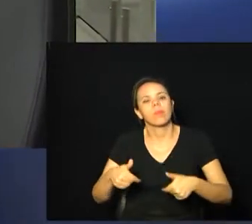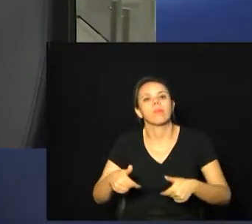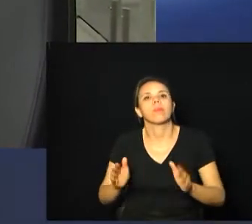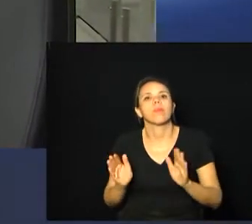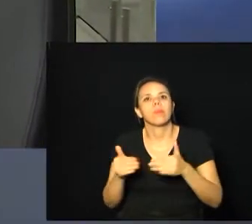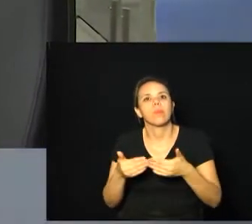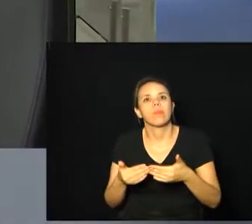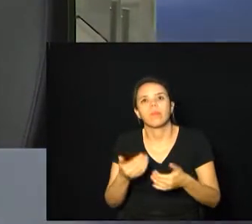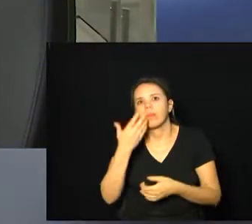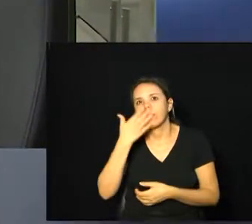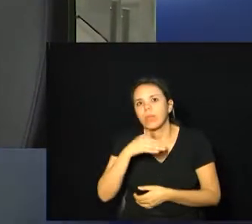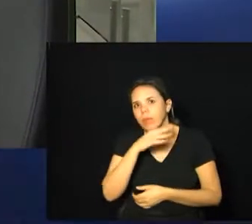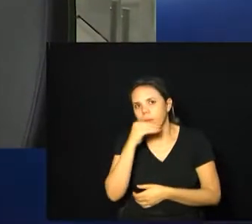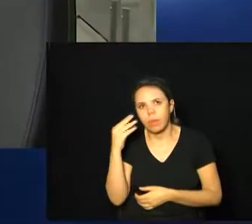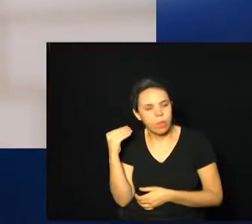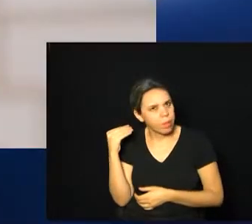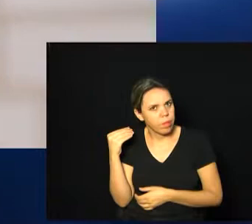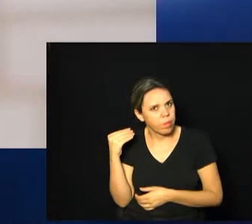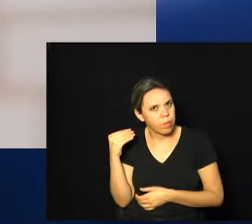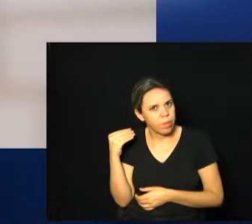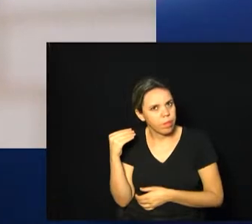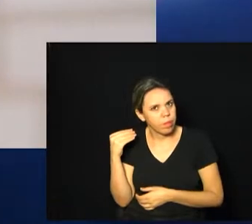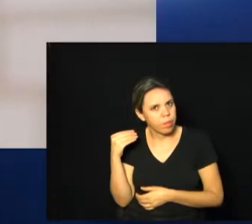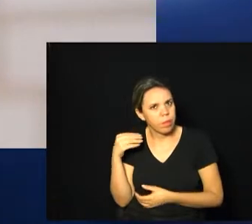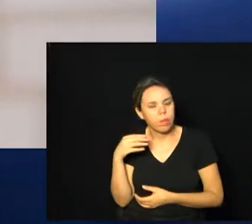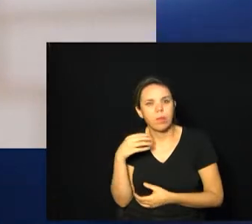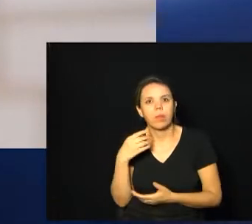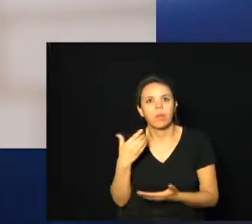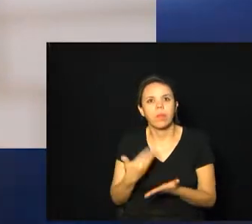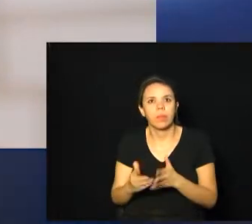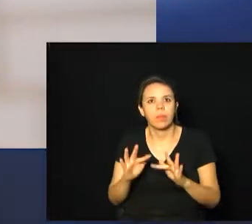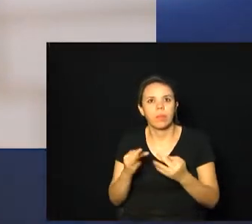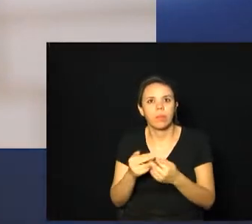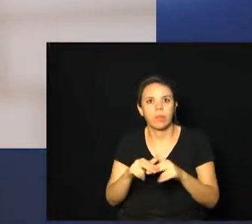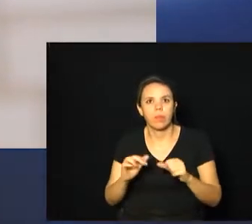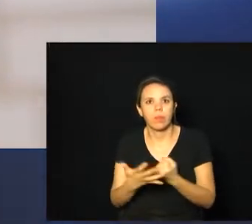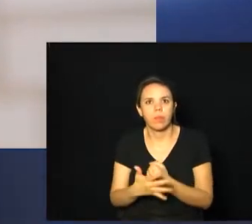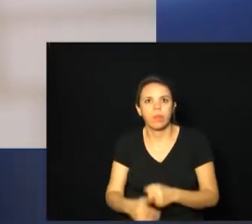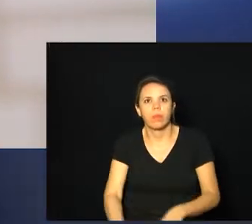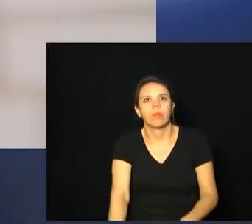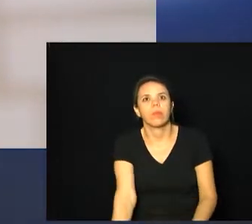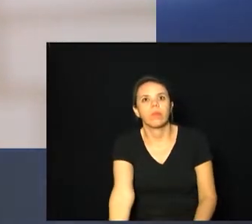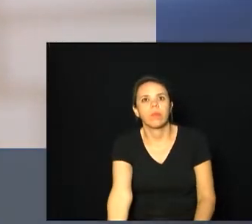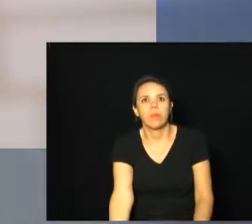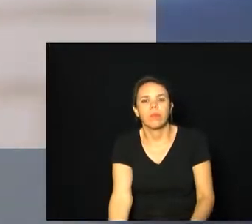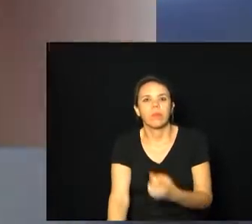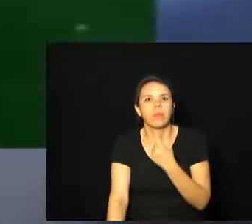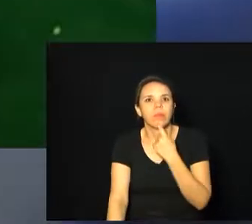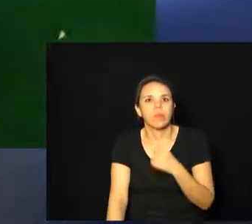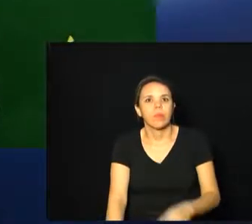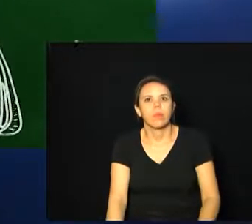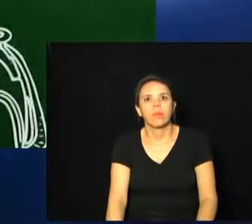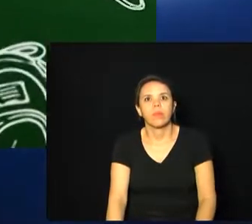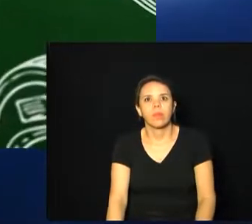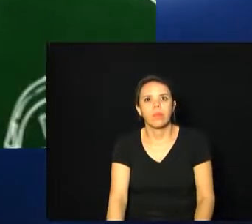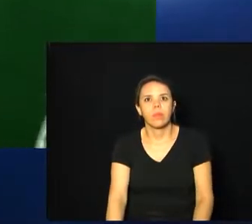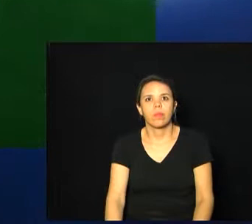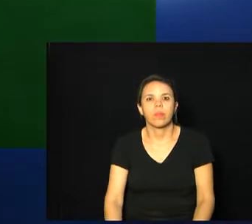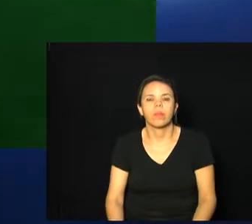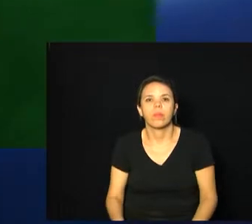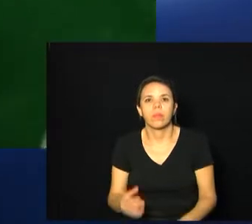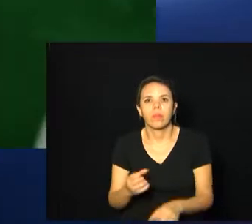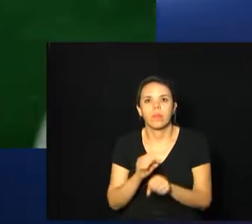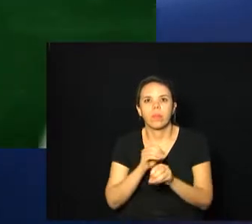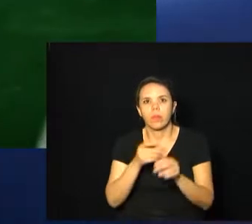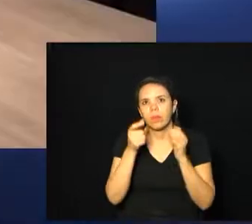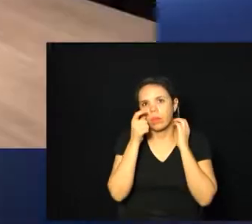destinado a crianças e adolescentes órfãos em razão da Covid-19 em Campinas. E o quadro De